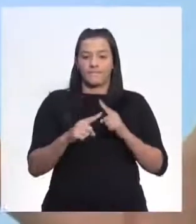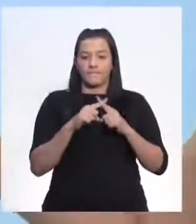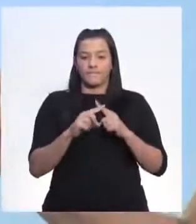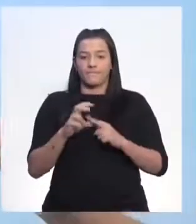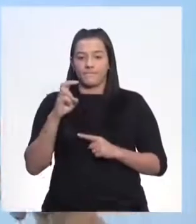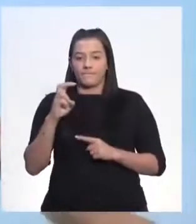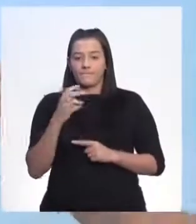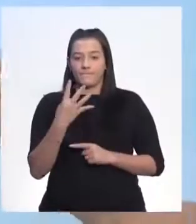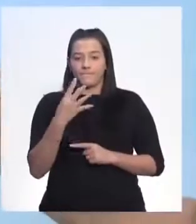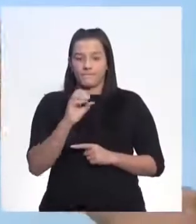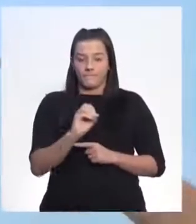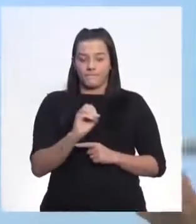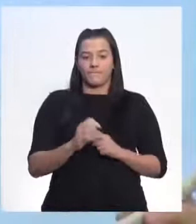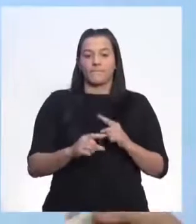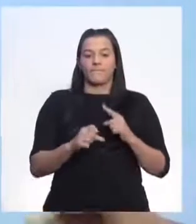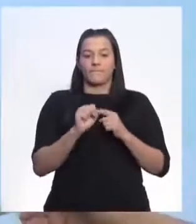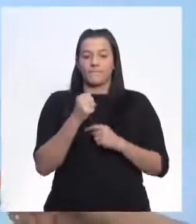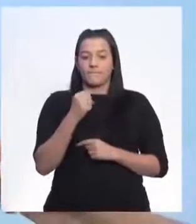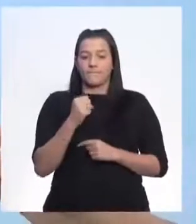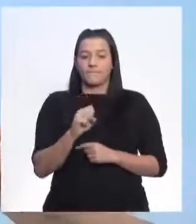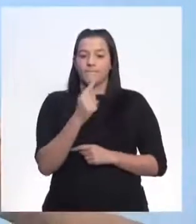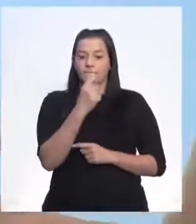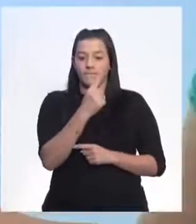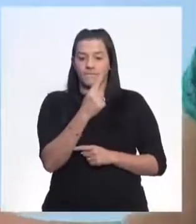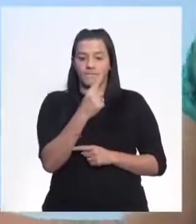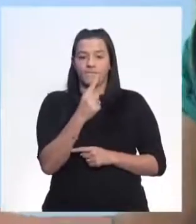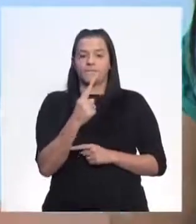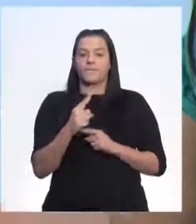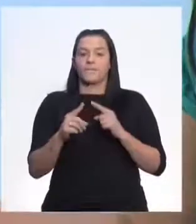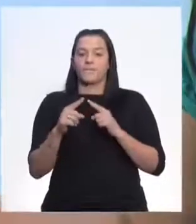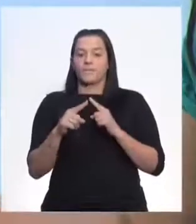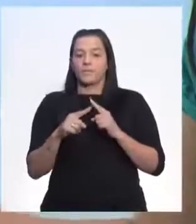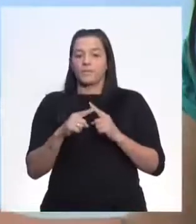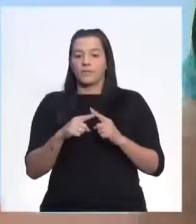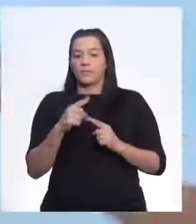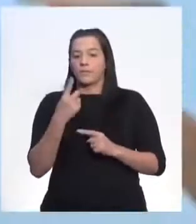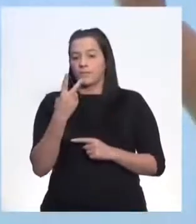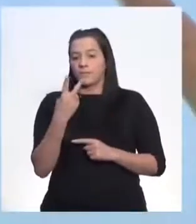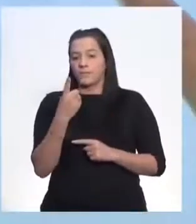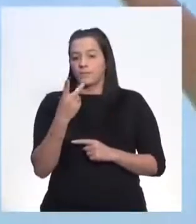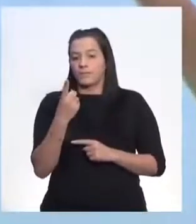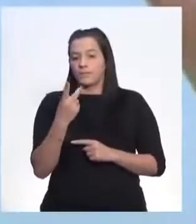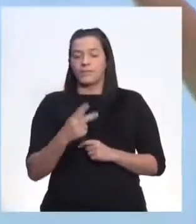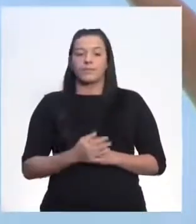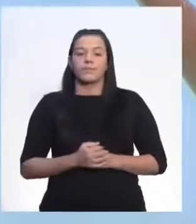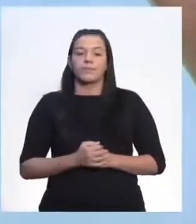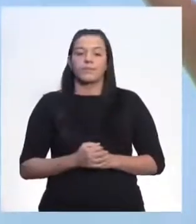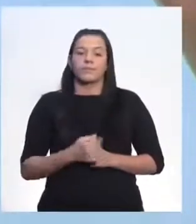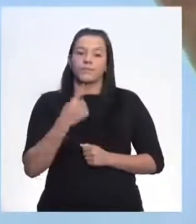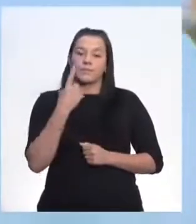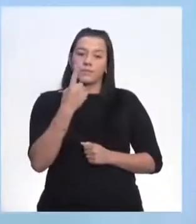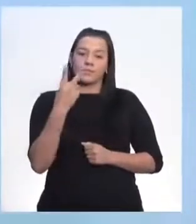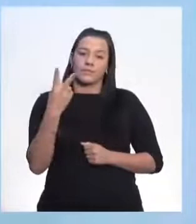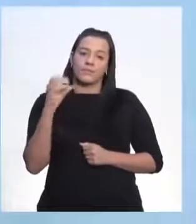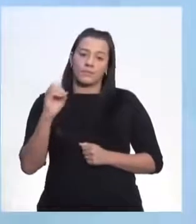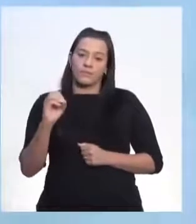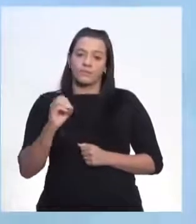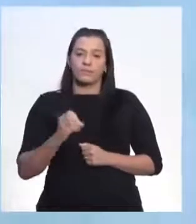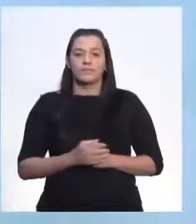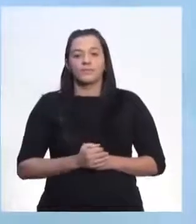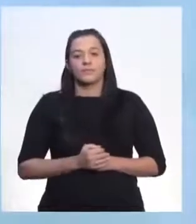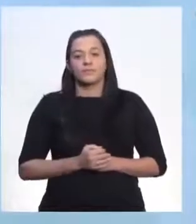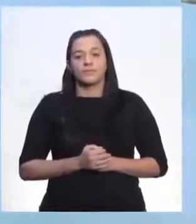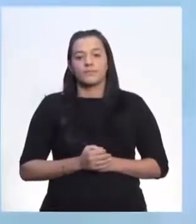vão 4. 8 vezes 1, 8. 8 com 4, 12. Então, vai dar 120.